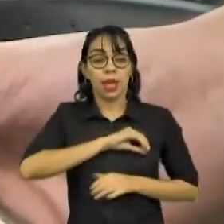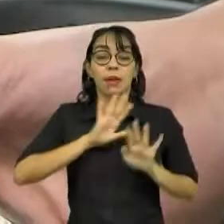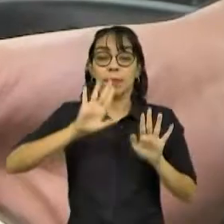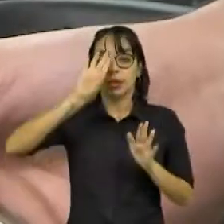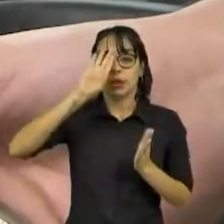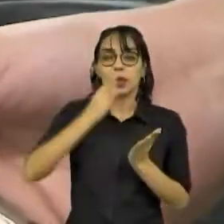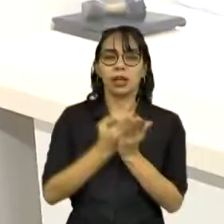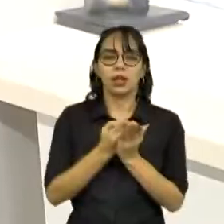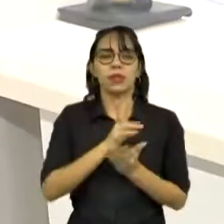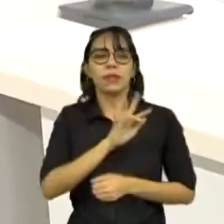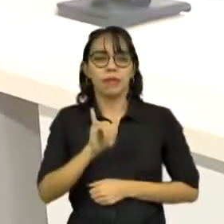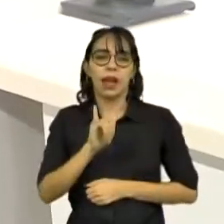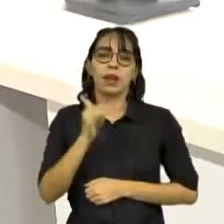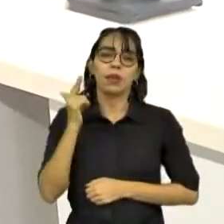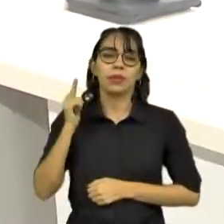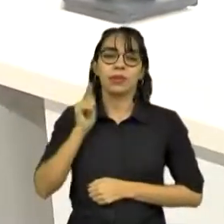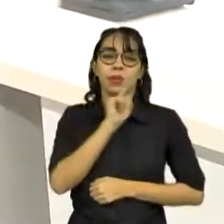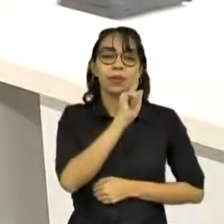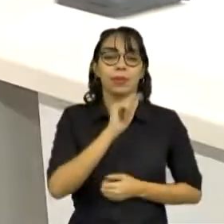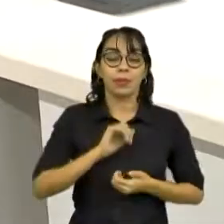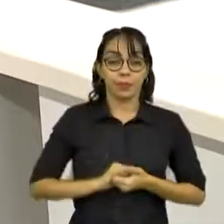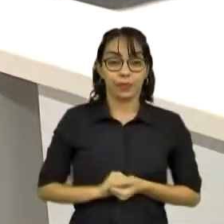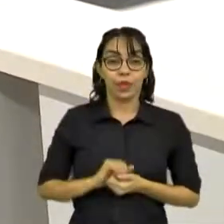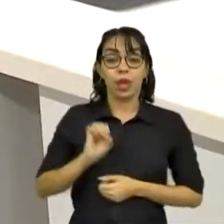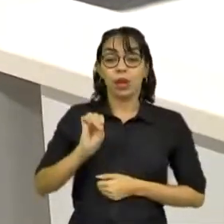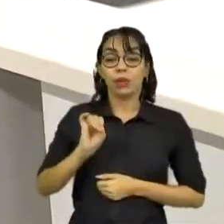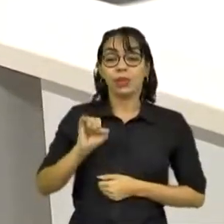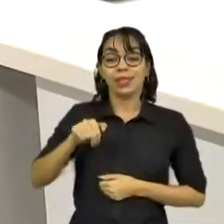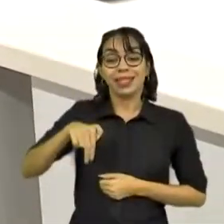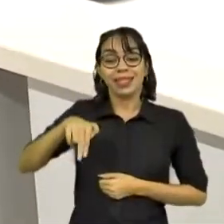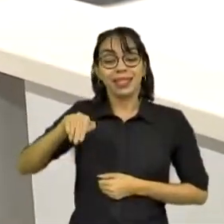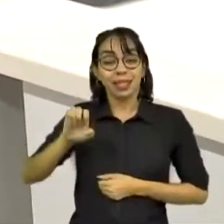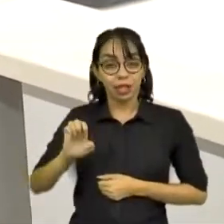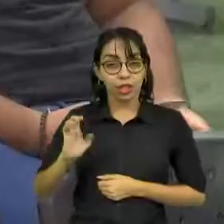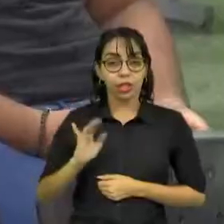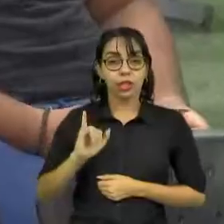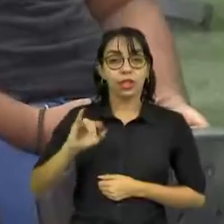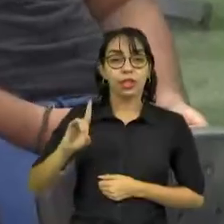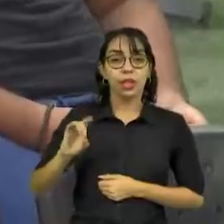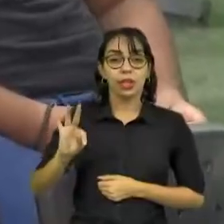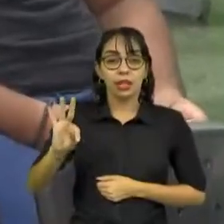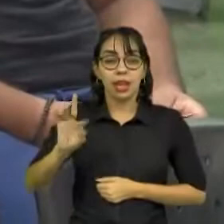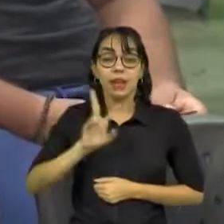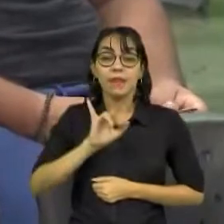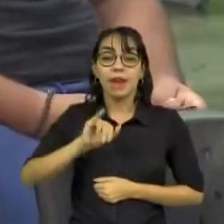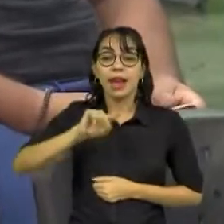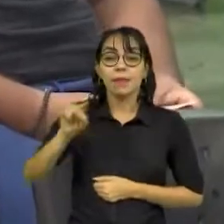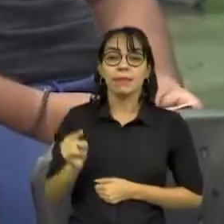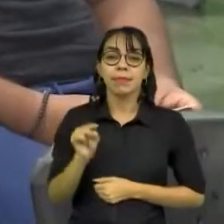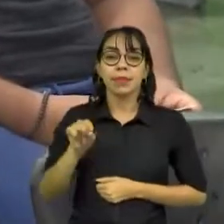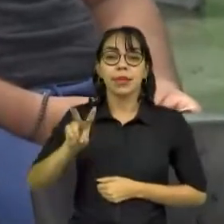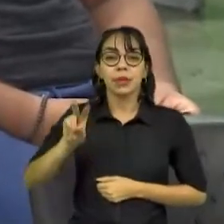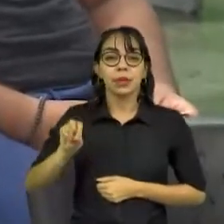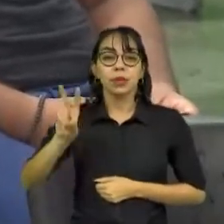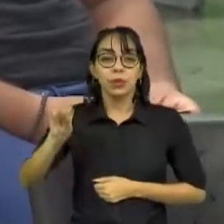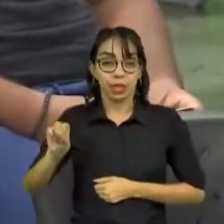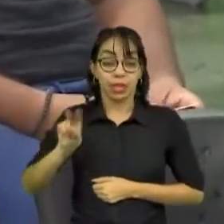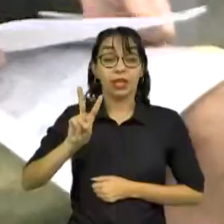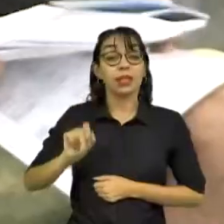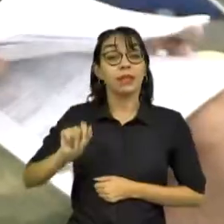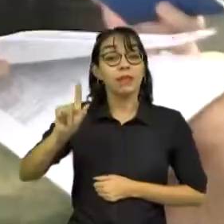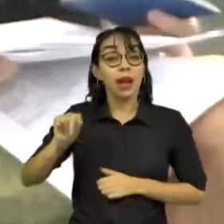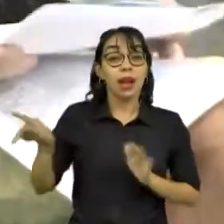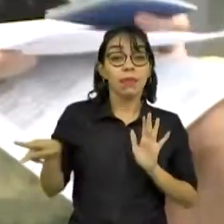vem um emprego. O Sindet estima direcionar trabalhadores para 1.200 vagas de empregos temporários na autoestação do meio do